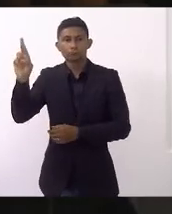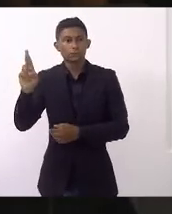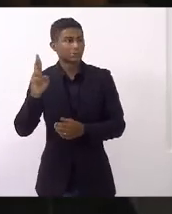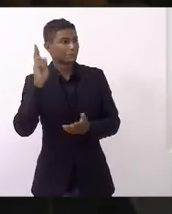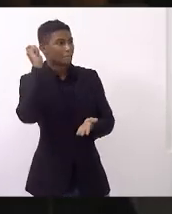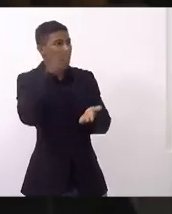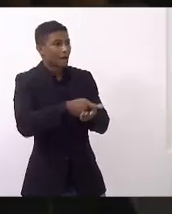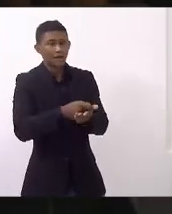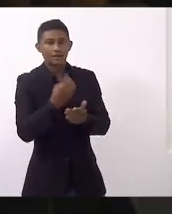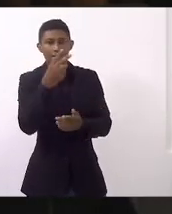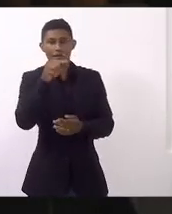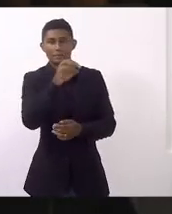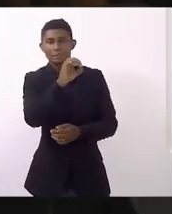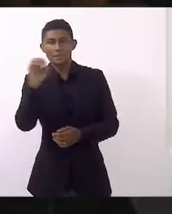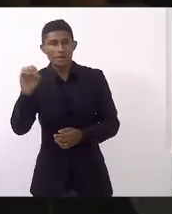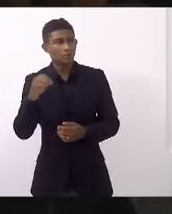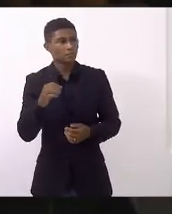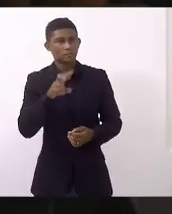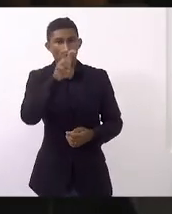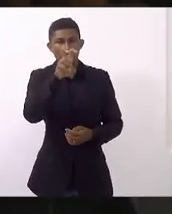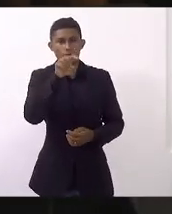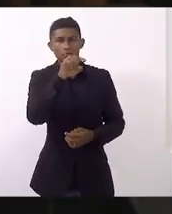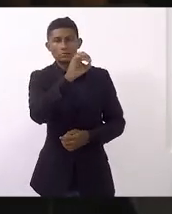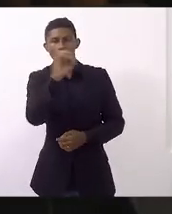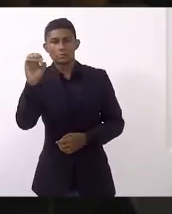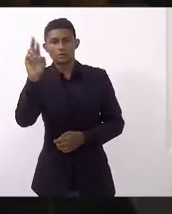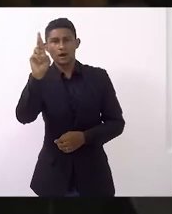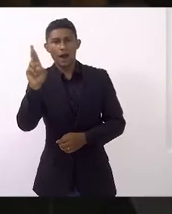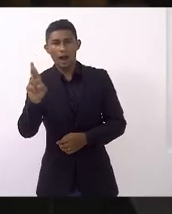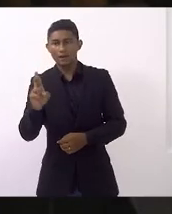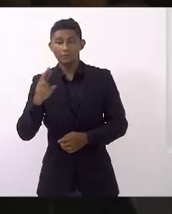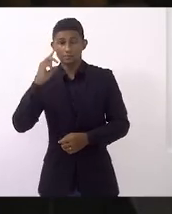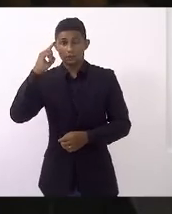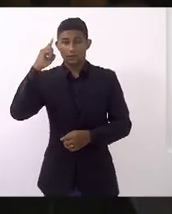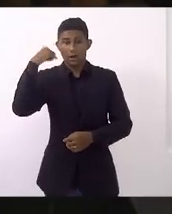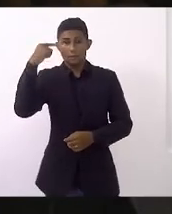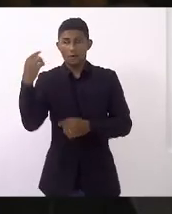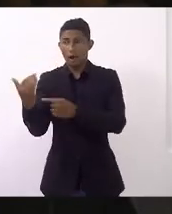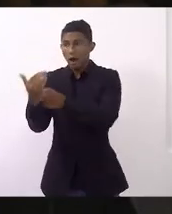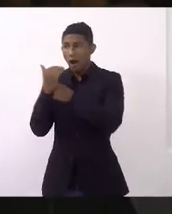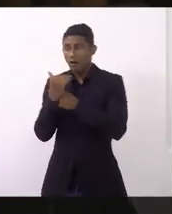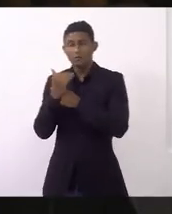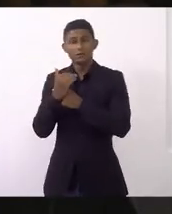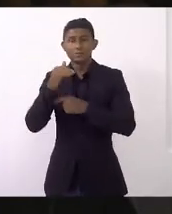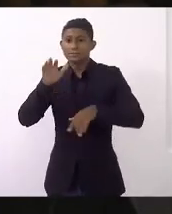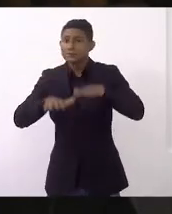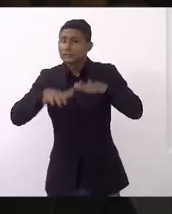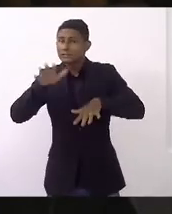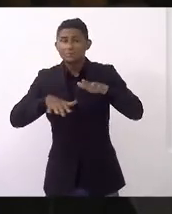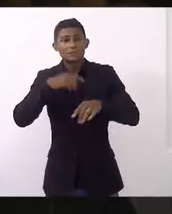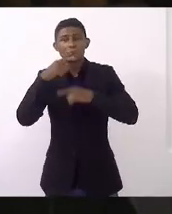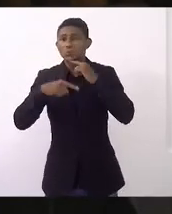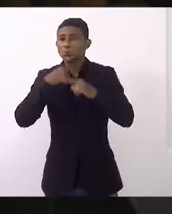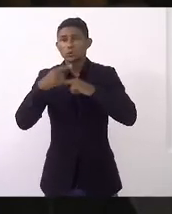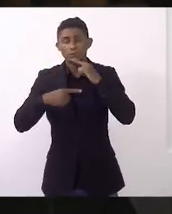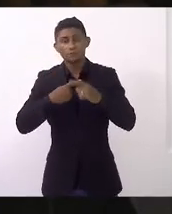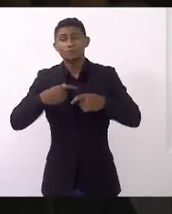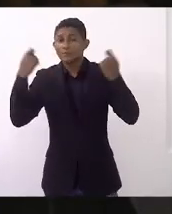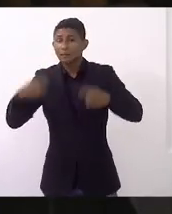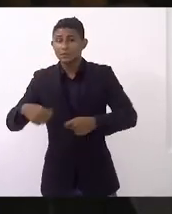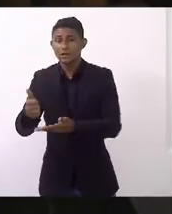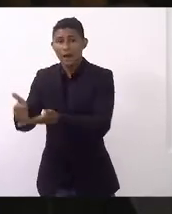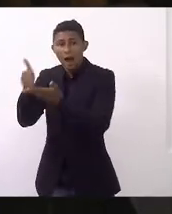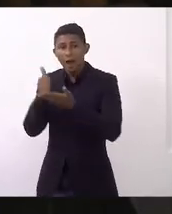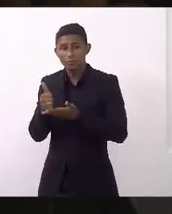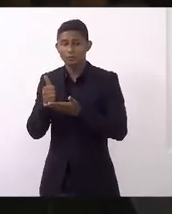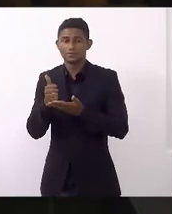pagar 3 mil, 5 mil reais para ter um advogado defendendo ele. E é óbvio que ele vai precisar dessa assistência jurídica. Então, o que a